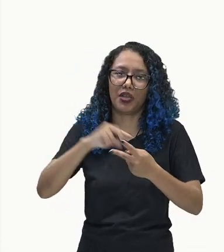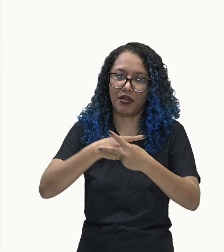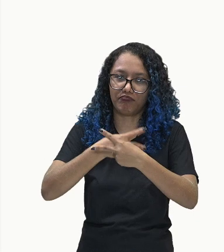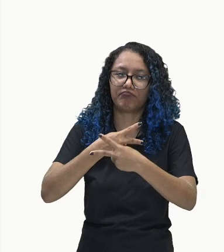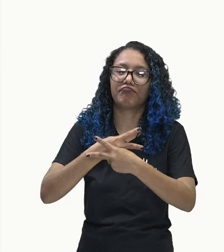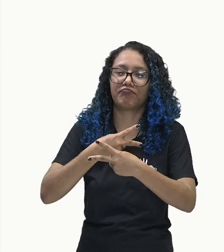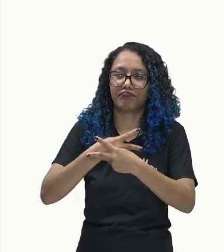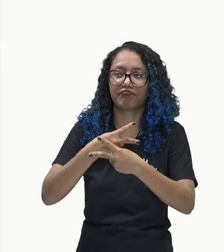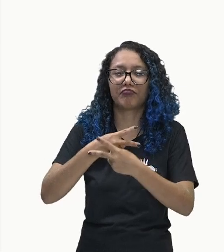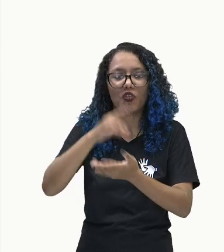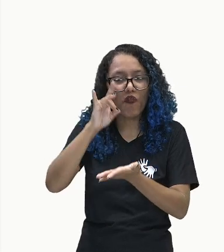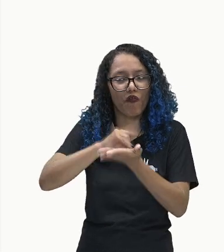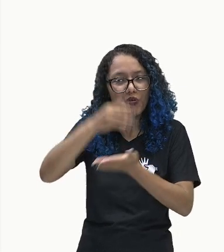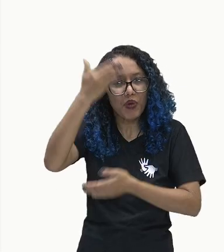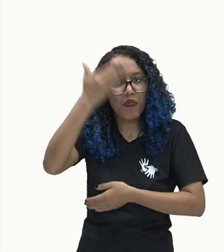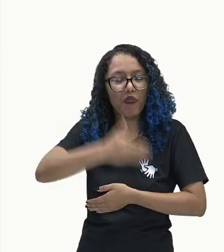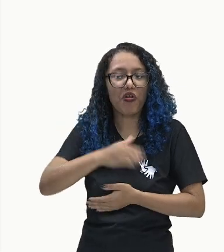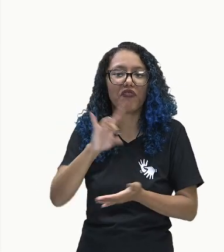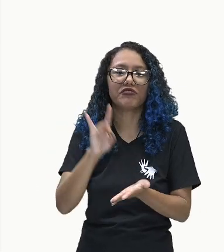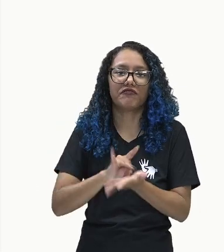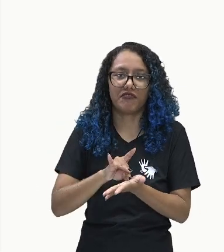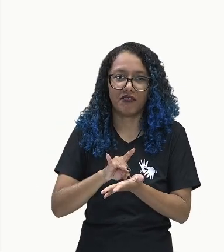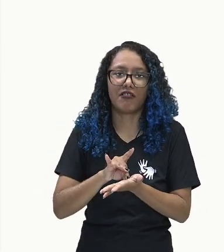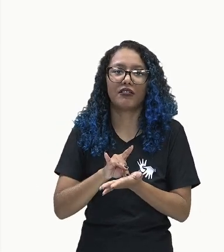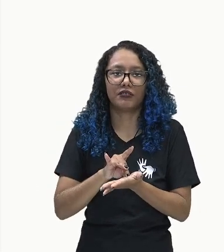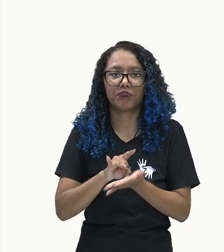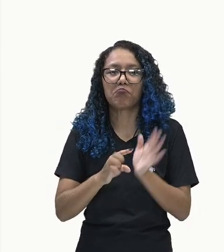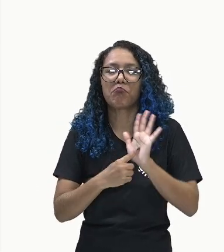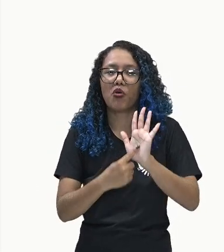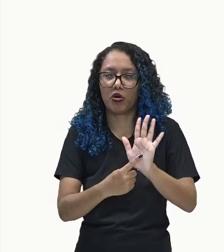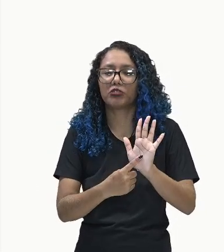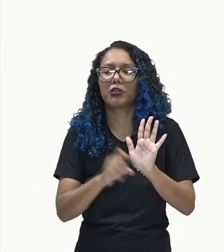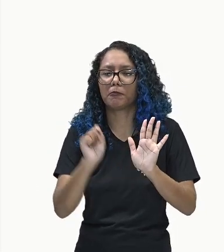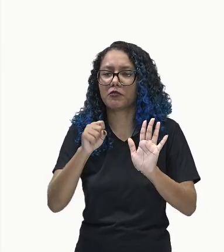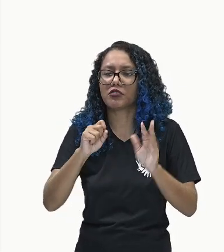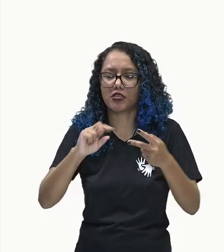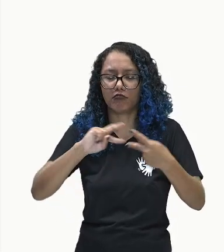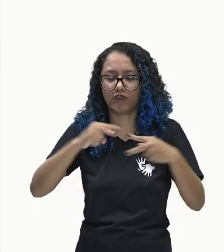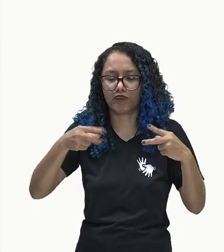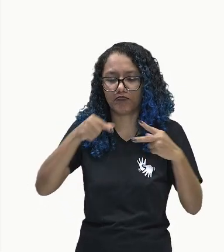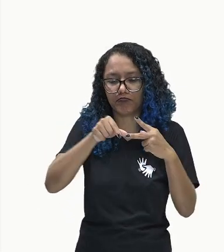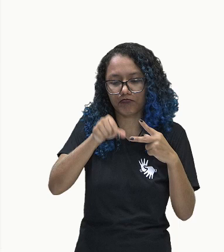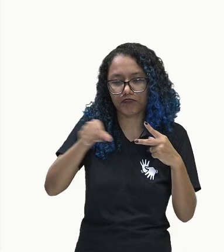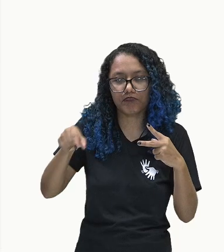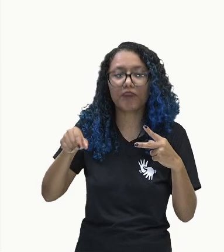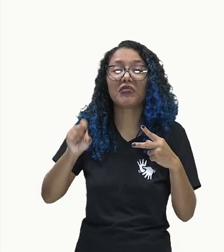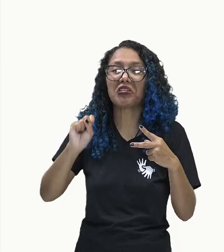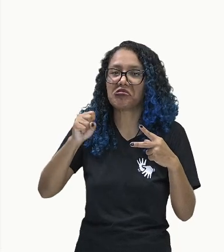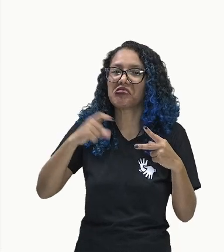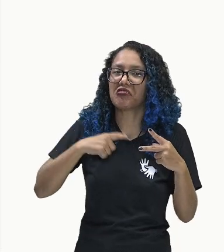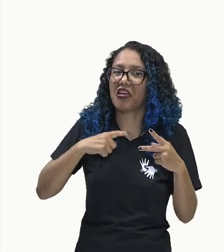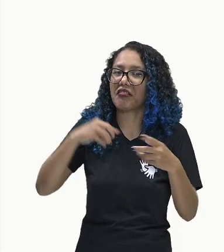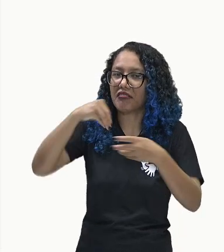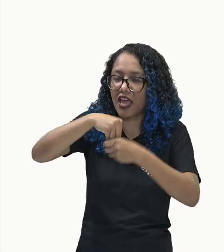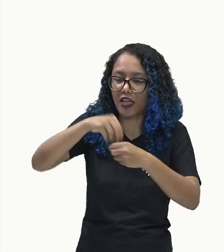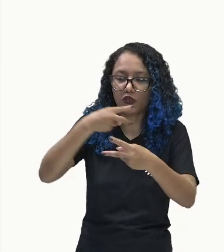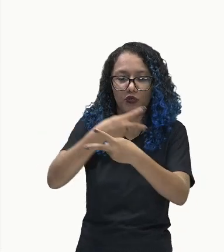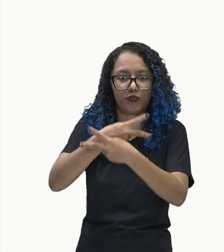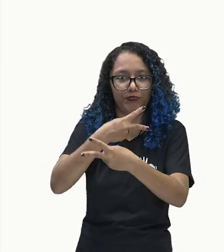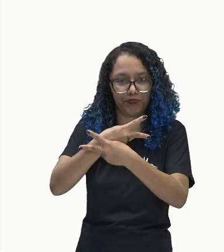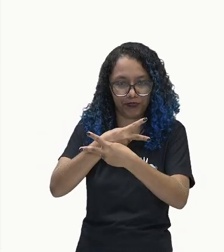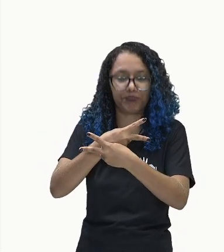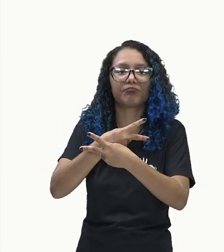já sendo estudada, demonstrando que os genes, eles estão sim localizados lá nos cromossomos.